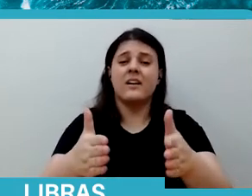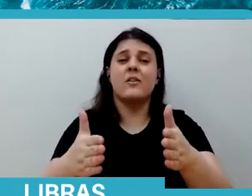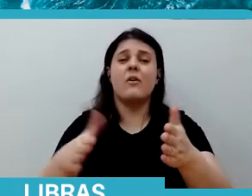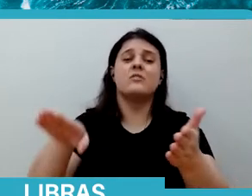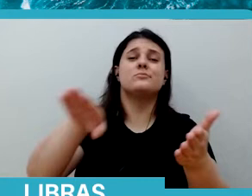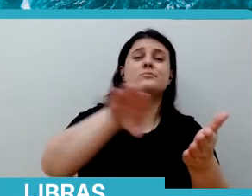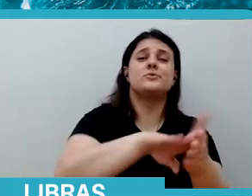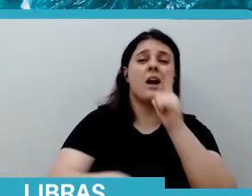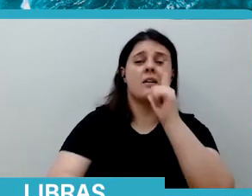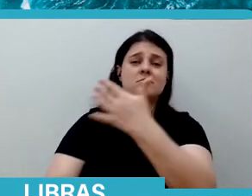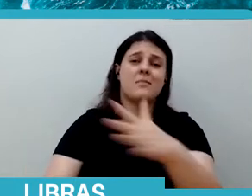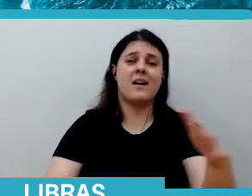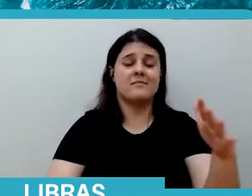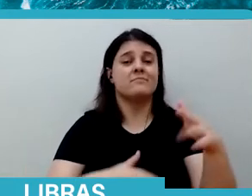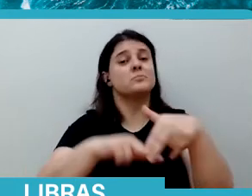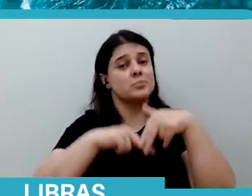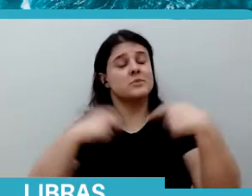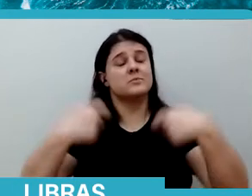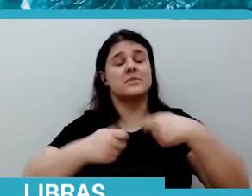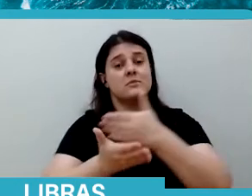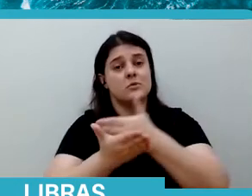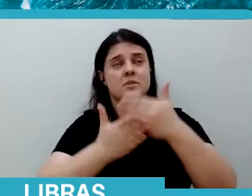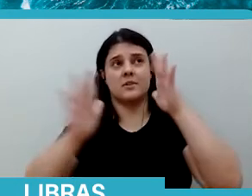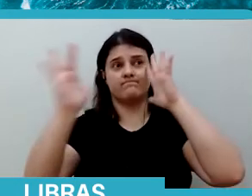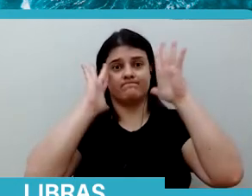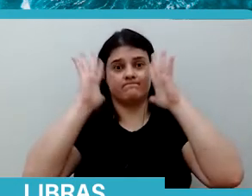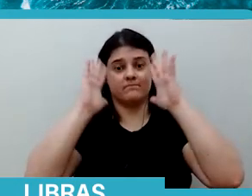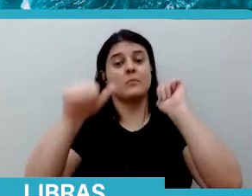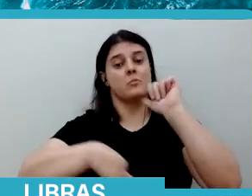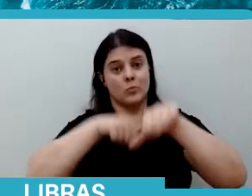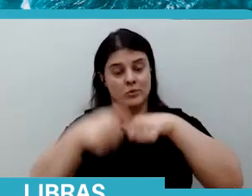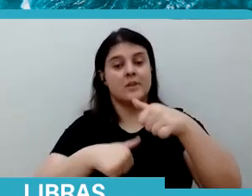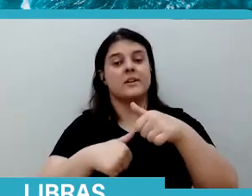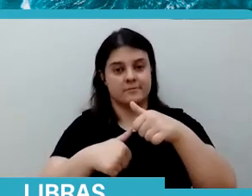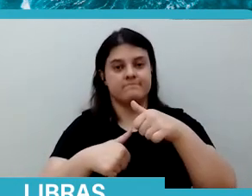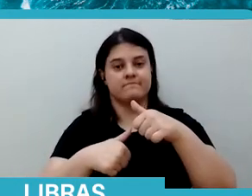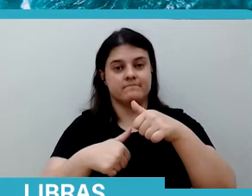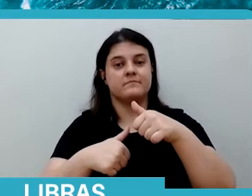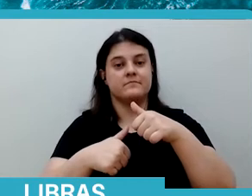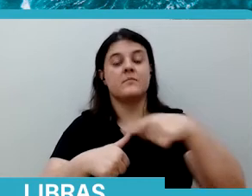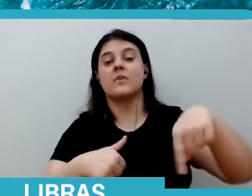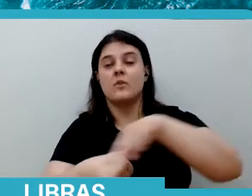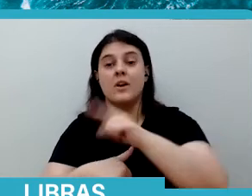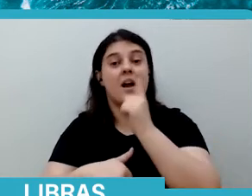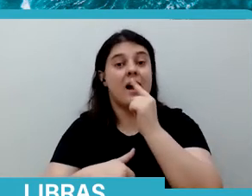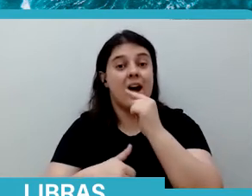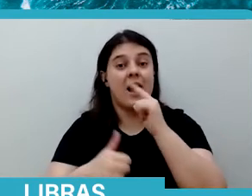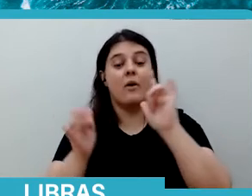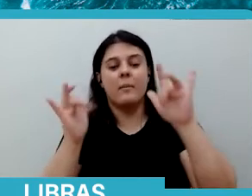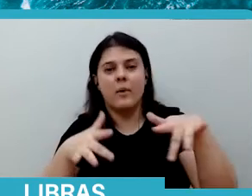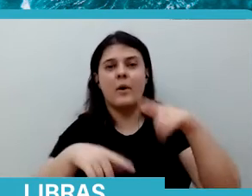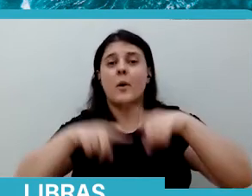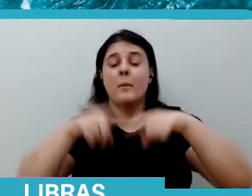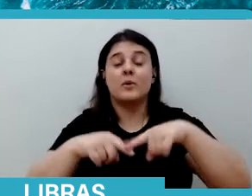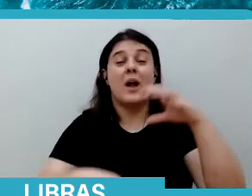importância né da gente começar sim mas era a soltar na nossa água produtos